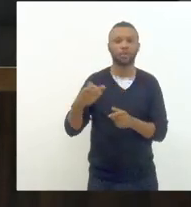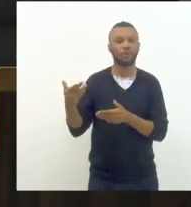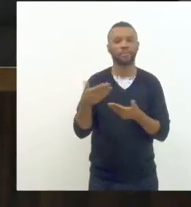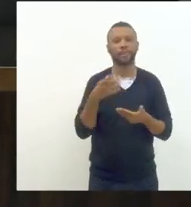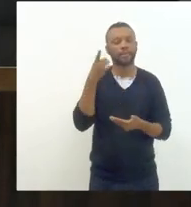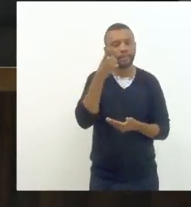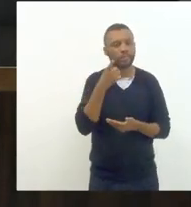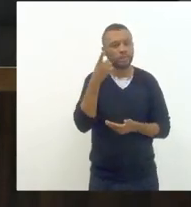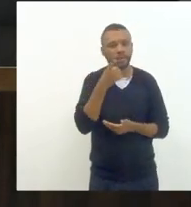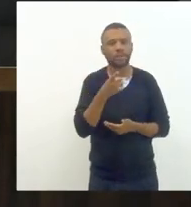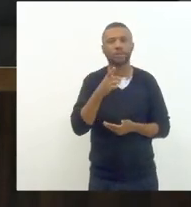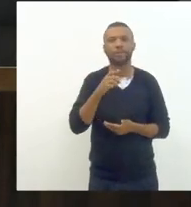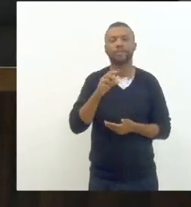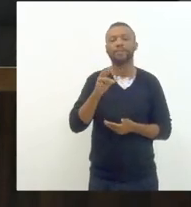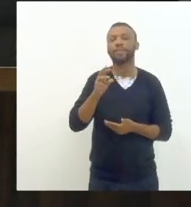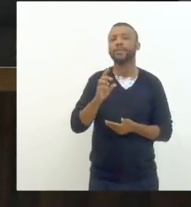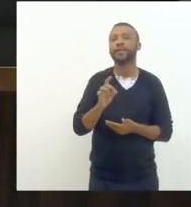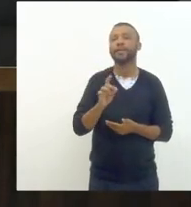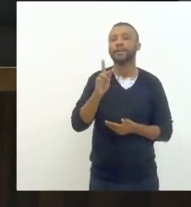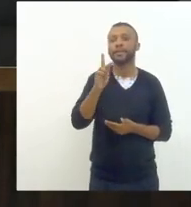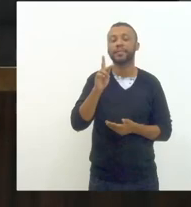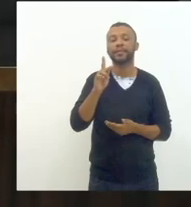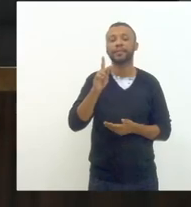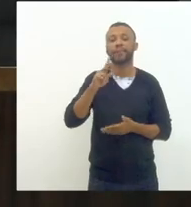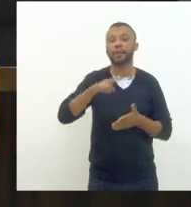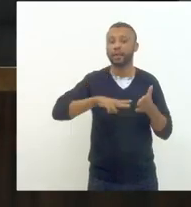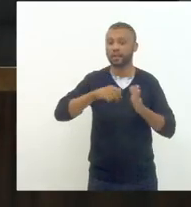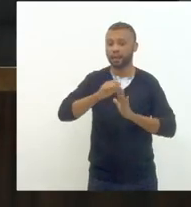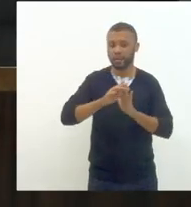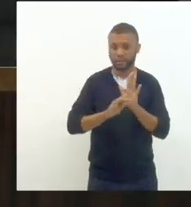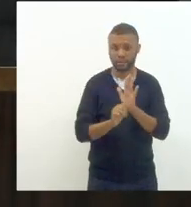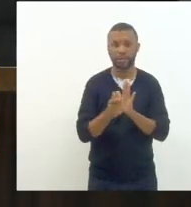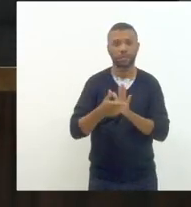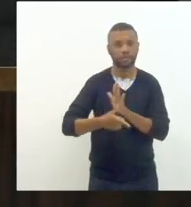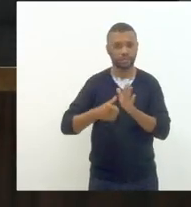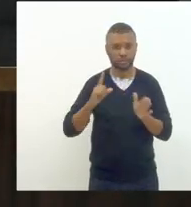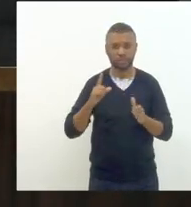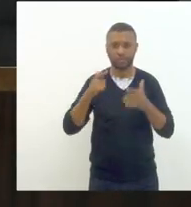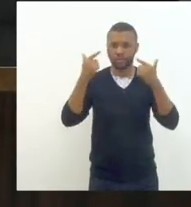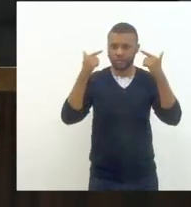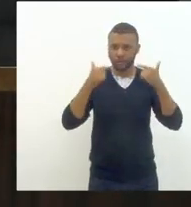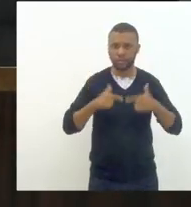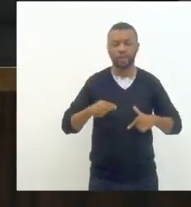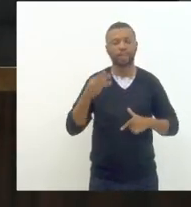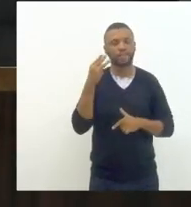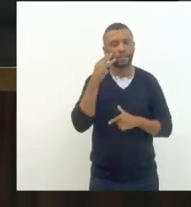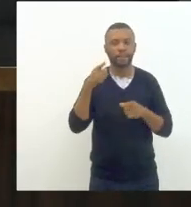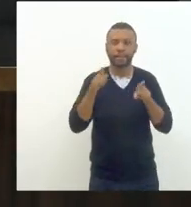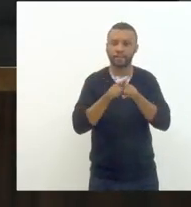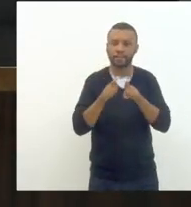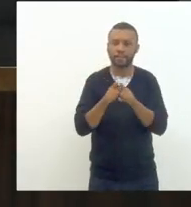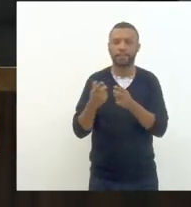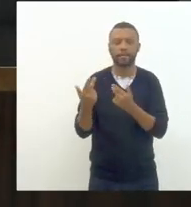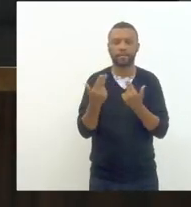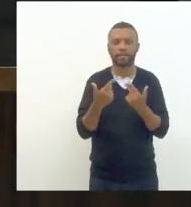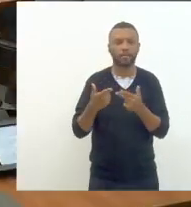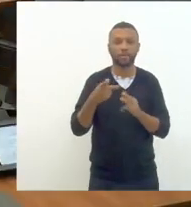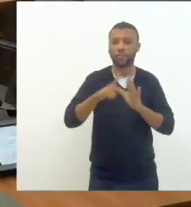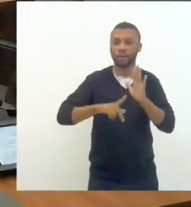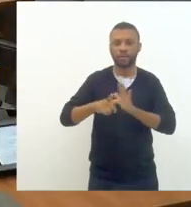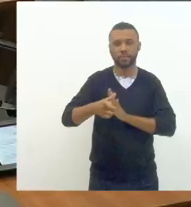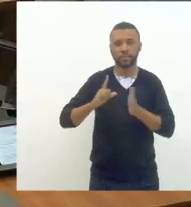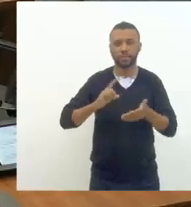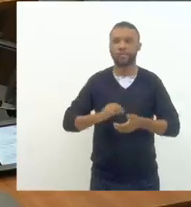o deputado Valdec Carneiro para fazer a leitura da ata da sessão anterior. Abstenção, Valdec, também, no anterior.